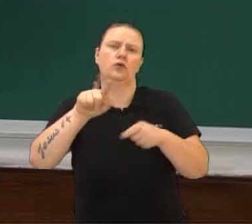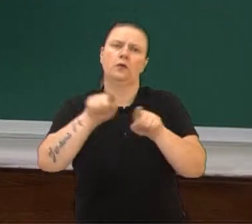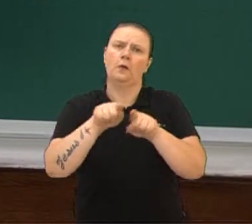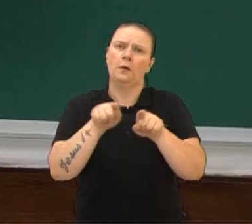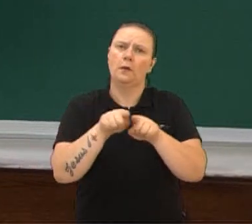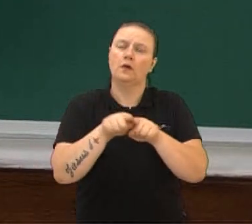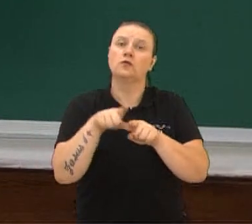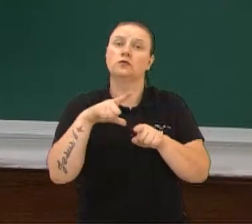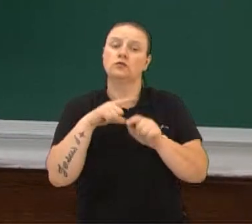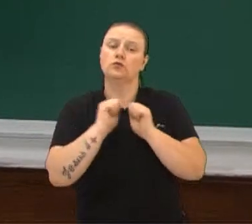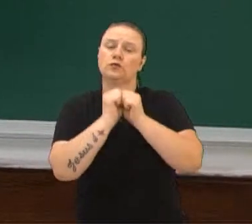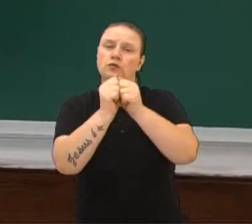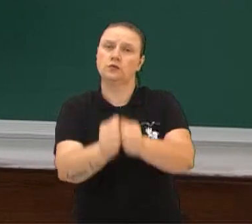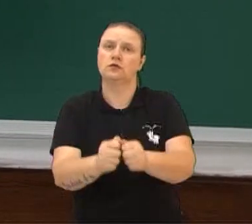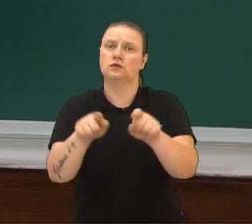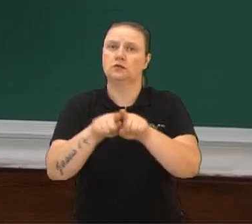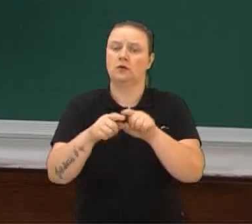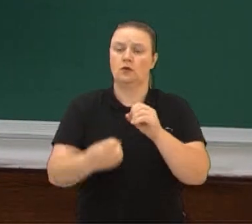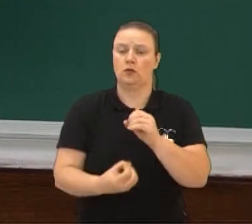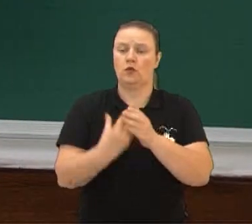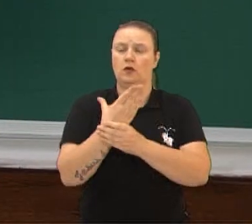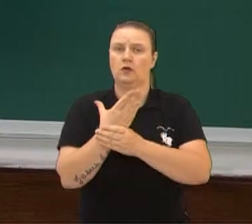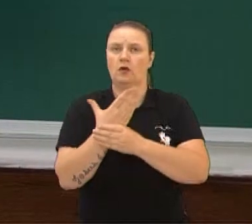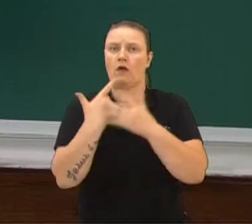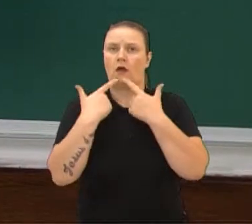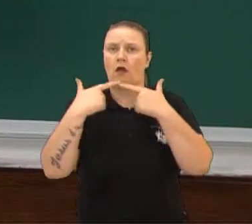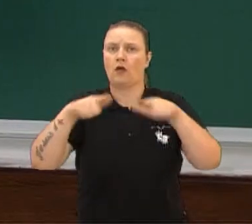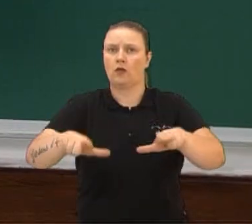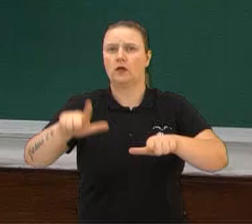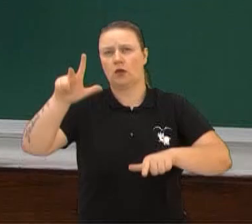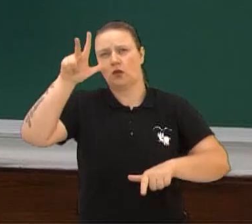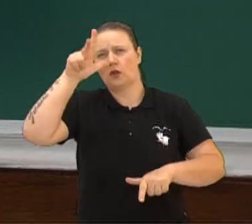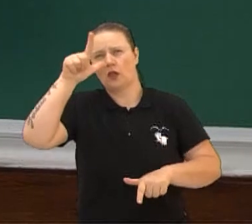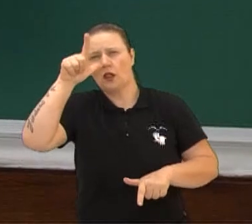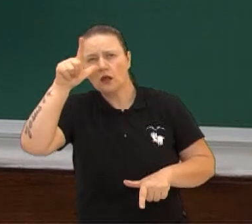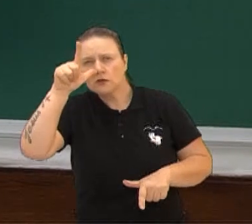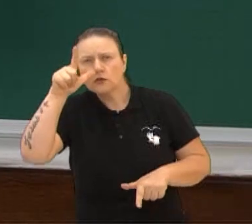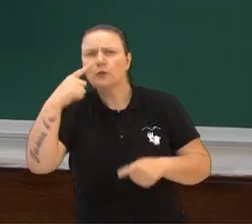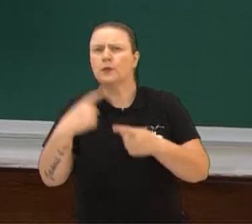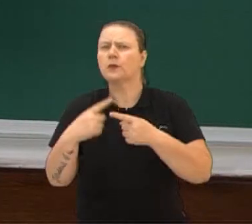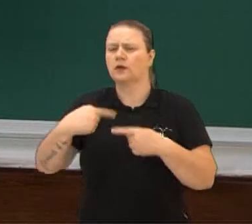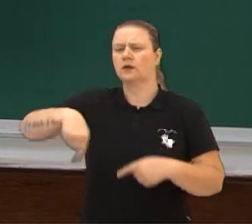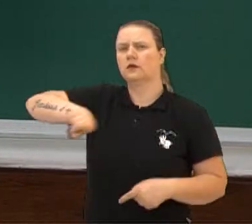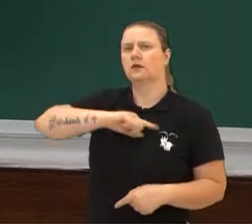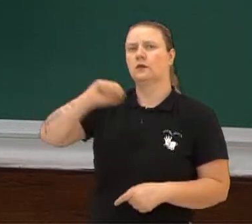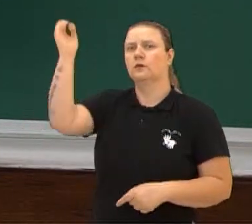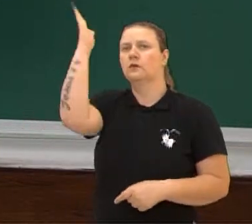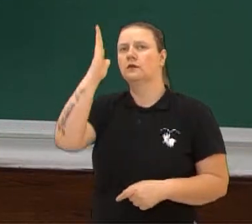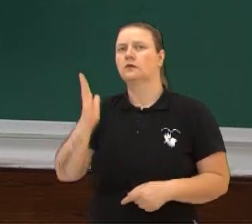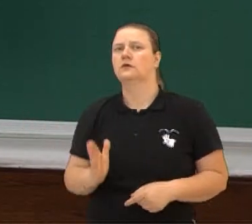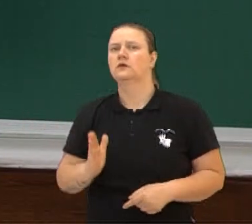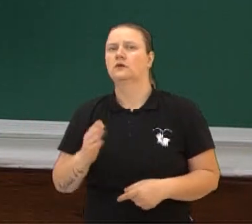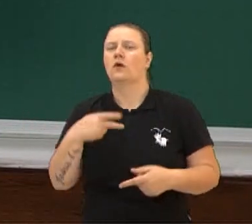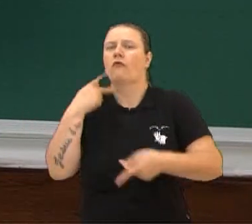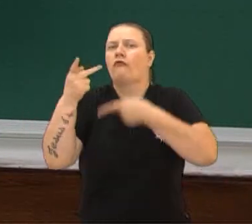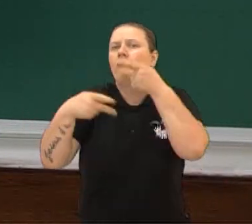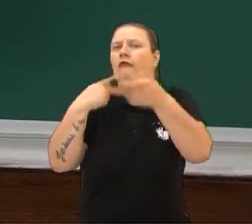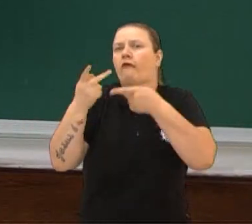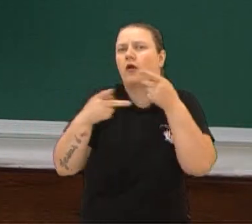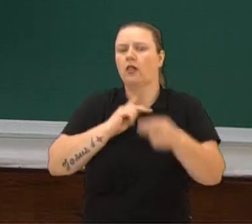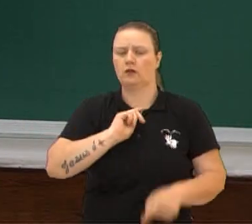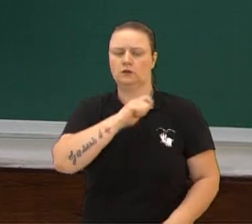tem a língua originada do latim. Por que que nós, no Brasil, não falamos a língua